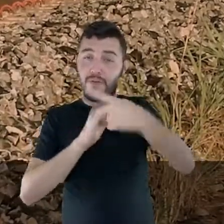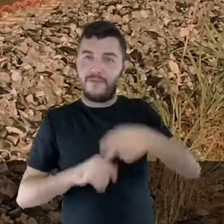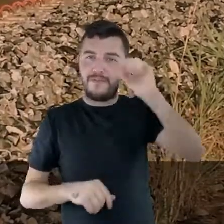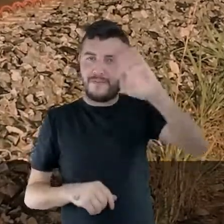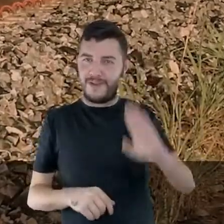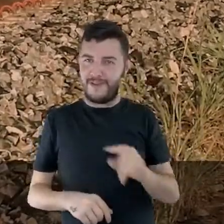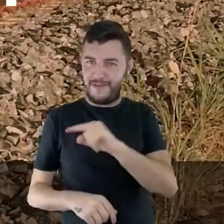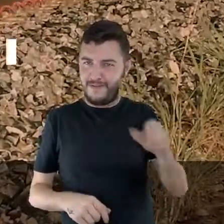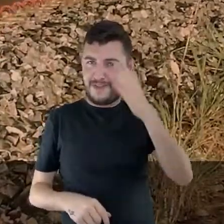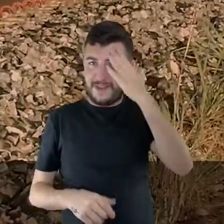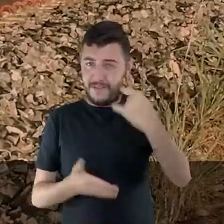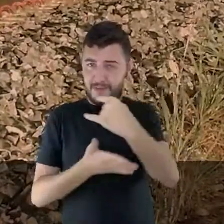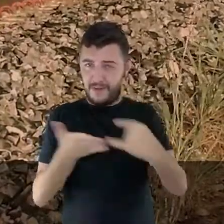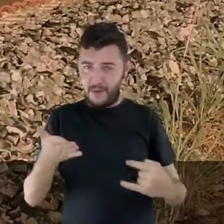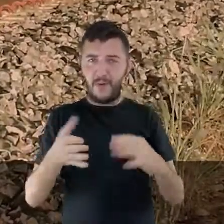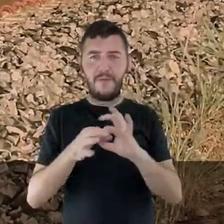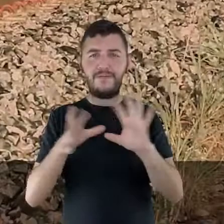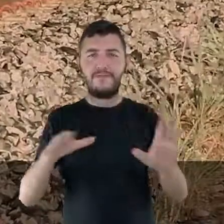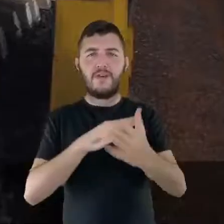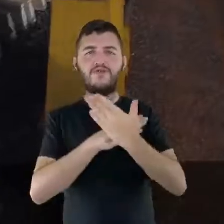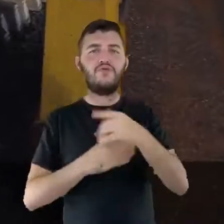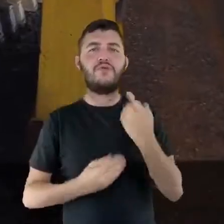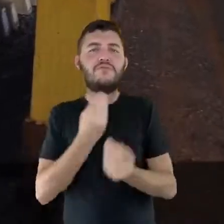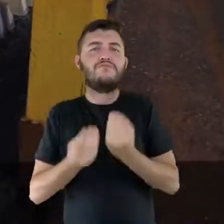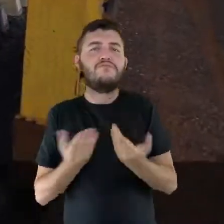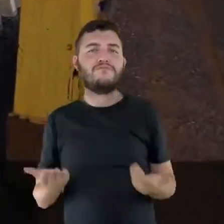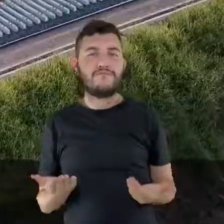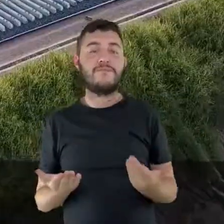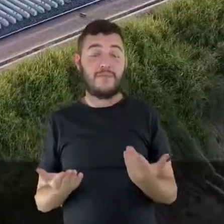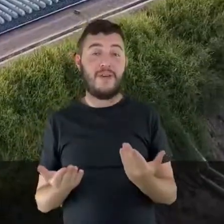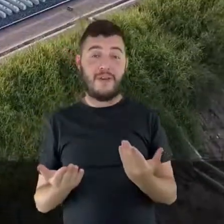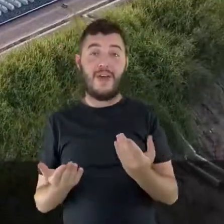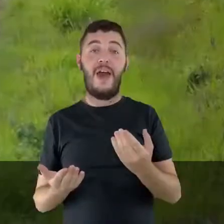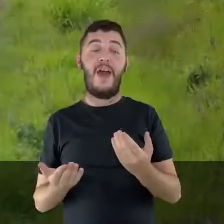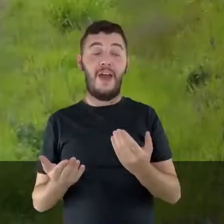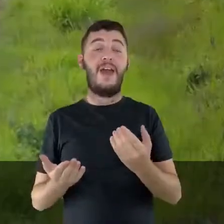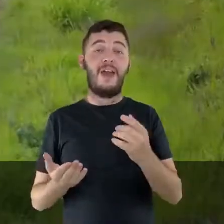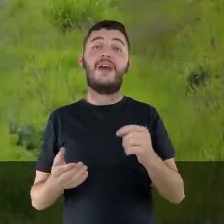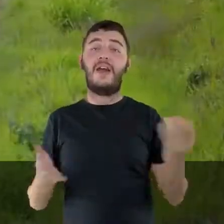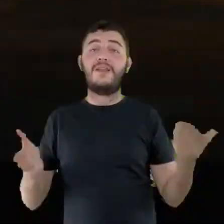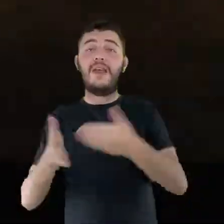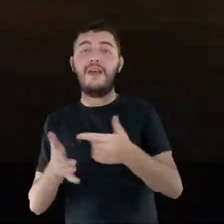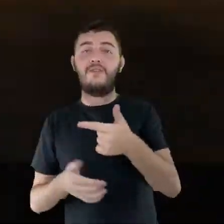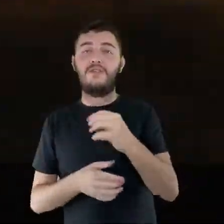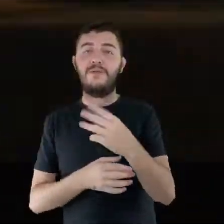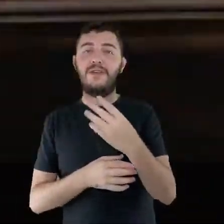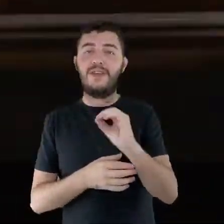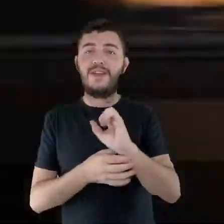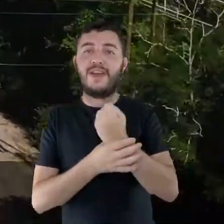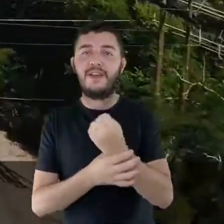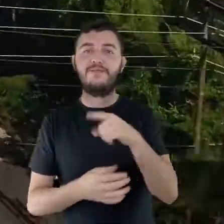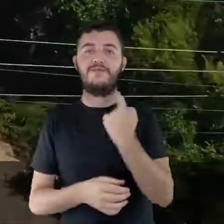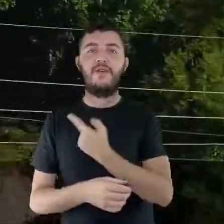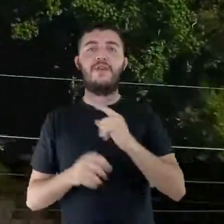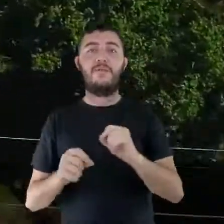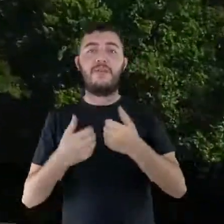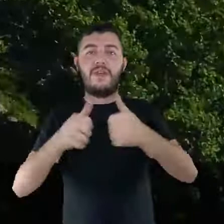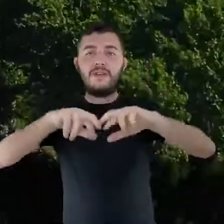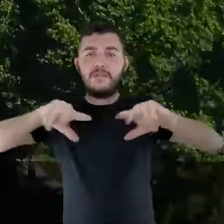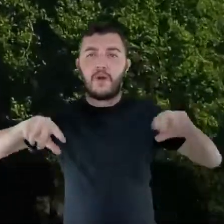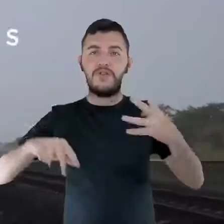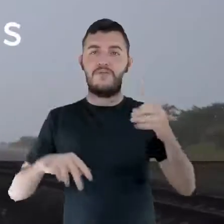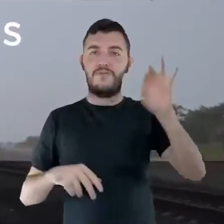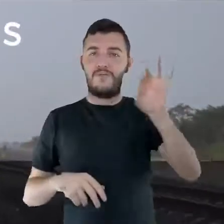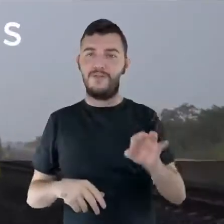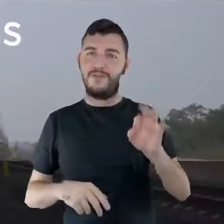mais competitividade para o produto nacional. E sabe para onde vamos com as autorizações? Vamos garantir que até 2030 a